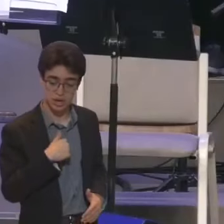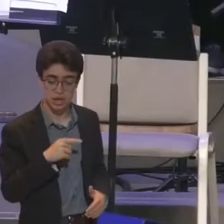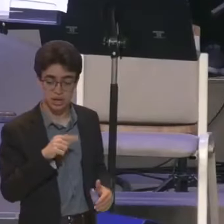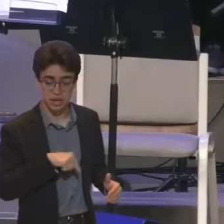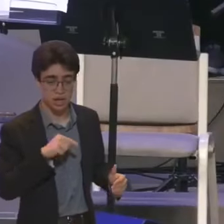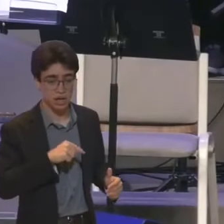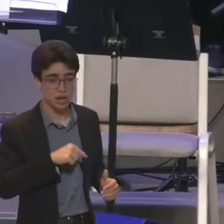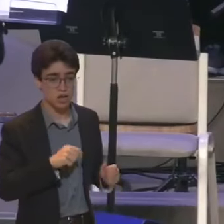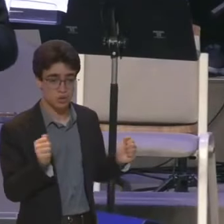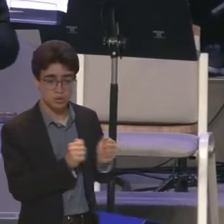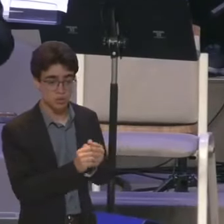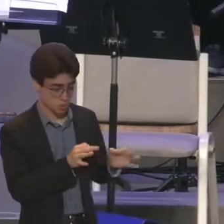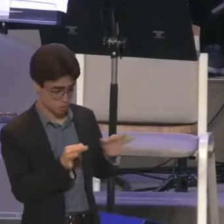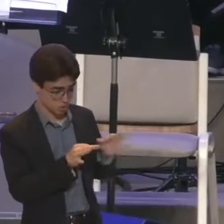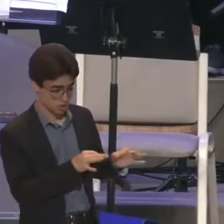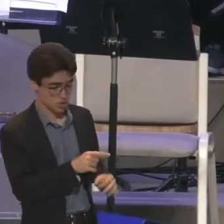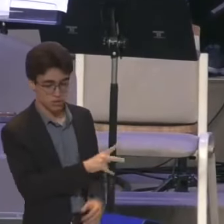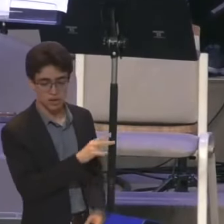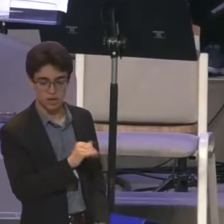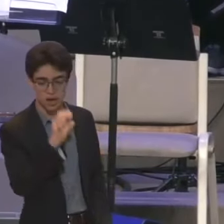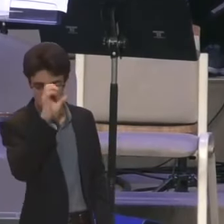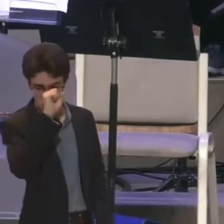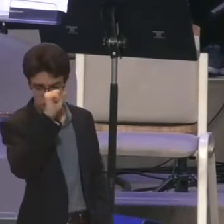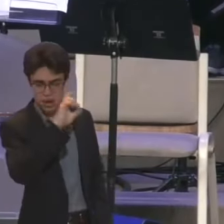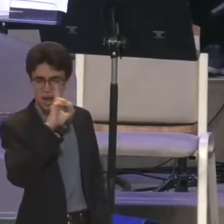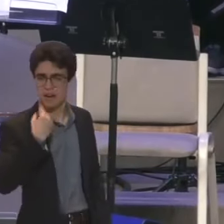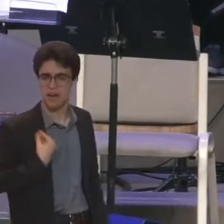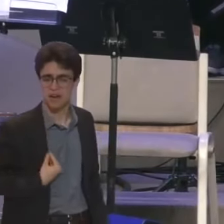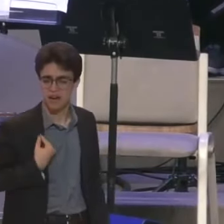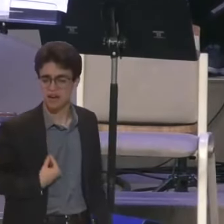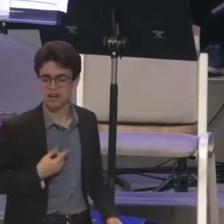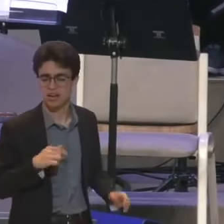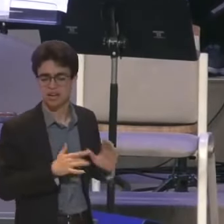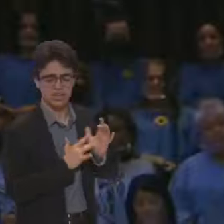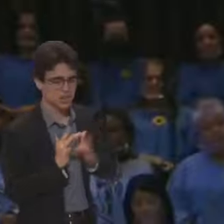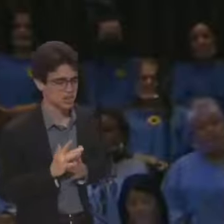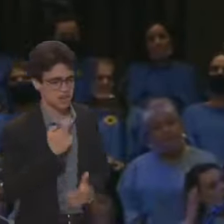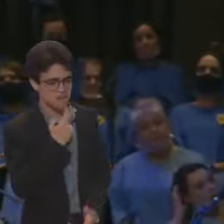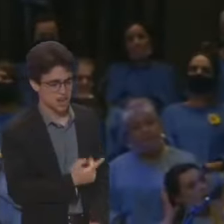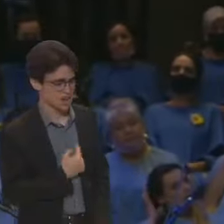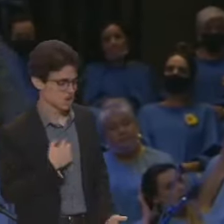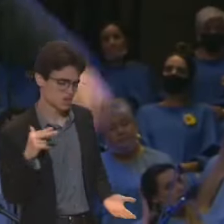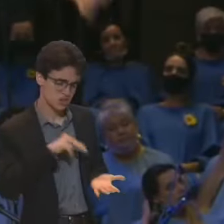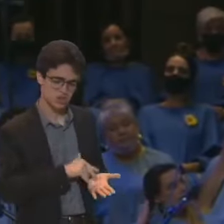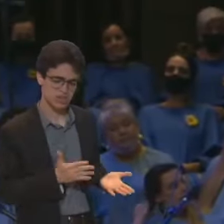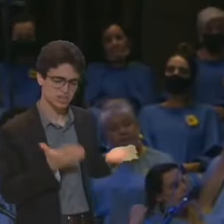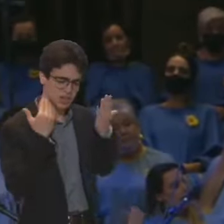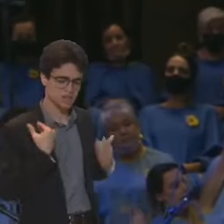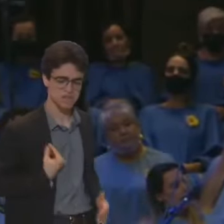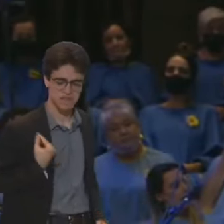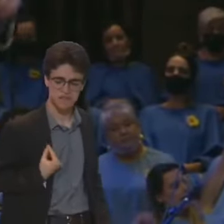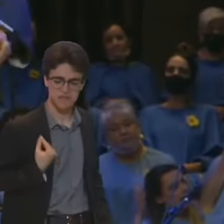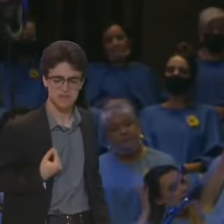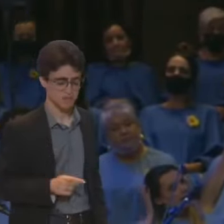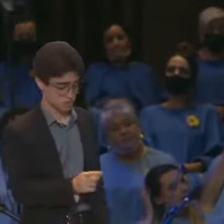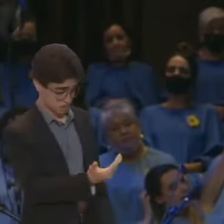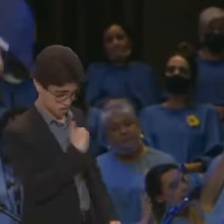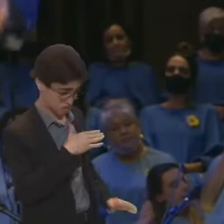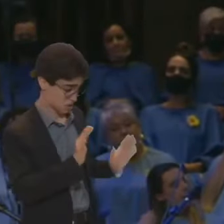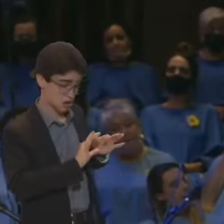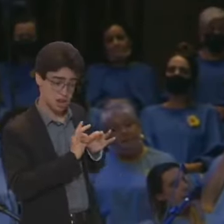aqui, para esse projeto aqui, vocês vão aprender do Deus da vida, Jesus Cristo, que diz que eu sou a ressurreição e a vida. Vocês não precisam vir,